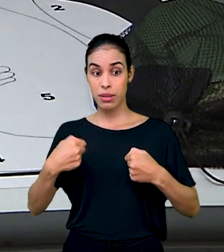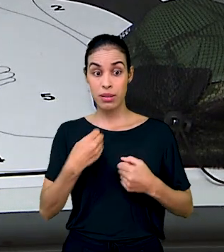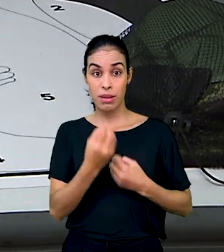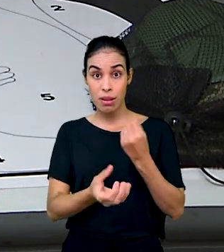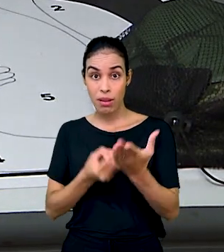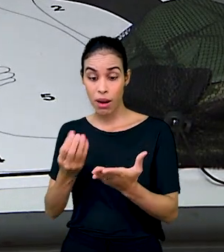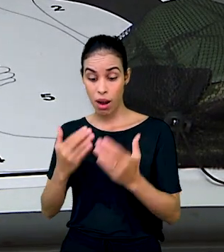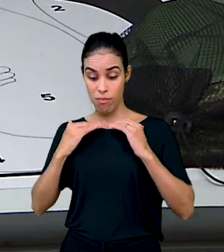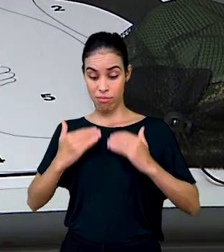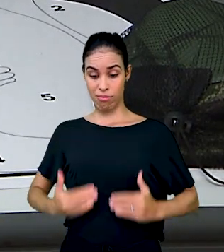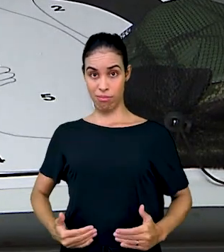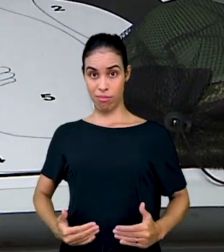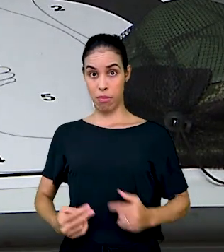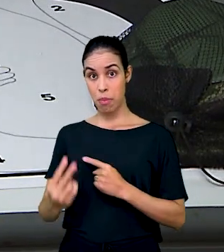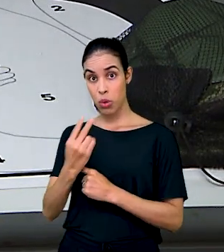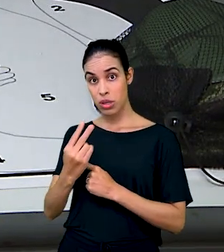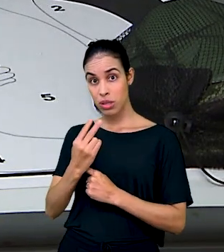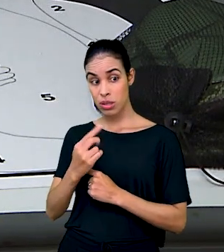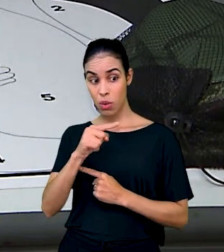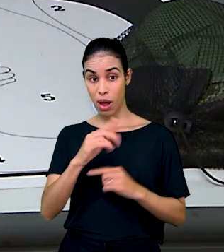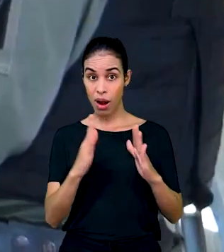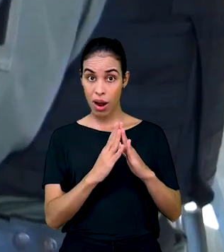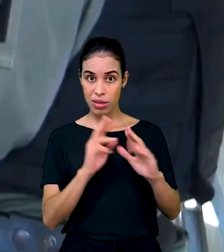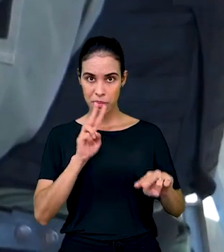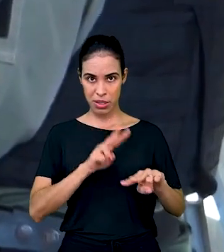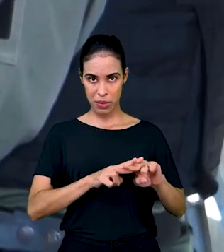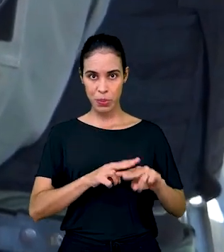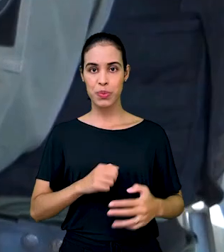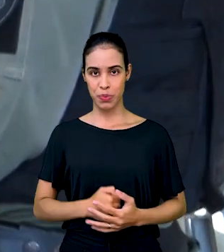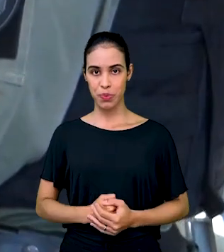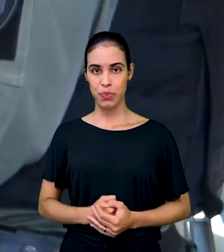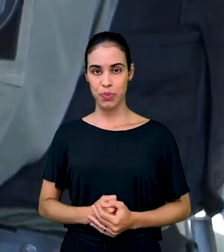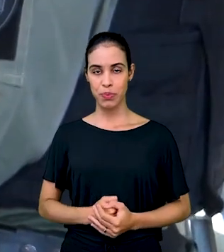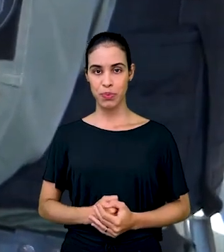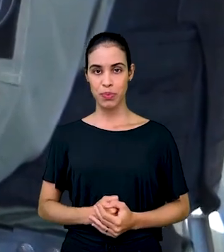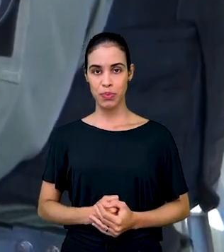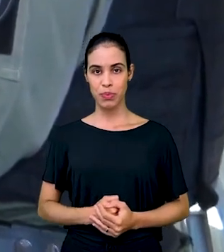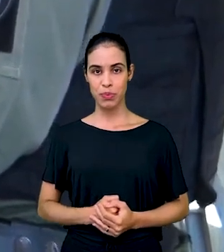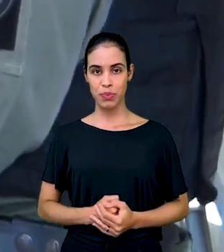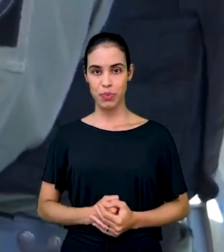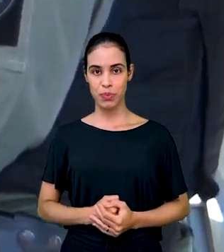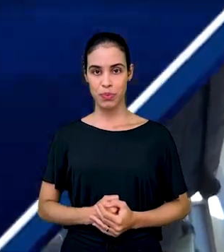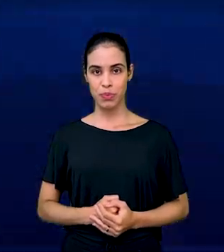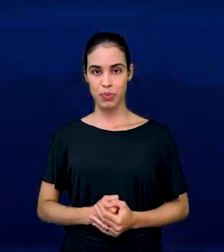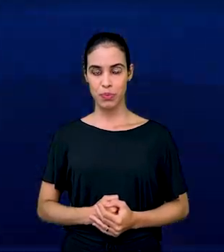Santa Catarina vai ter de entregar coletes balísticos a agentes penitenciários do estado.